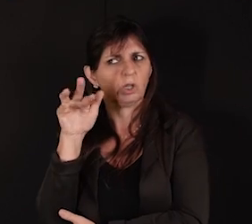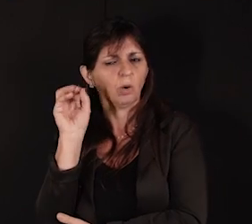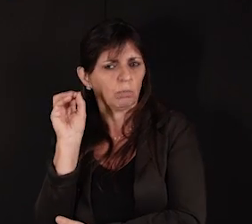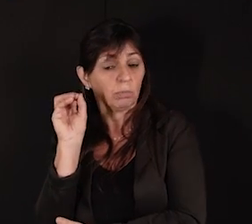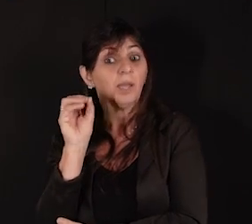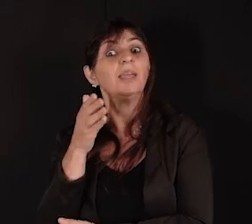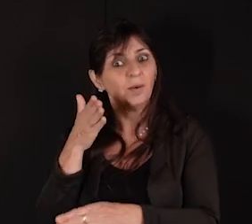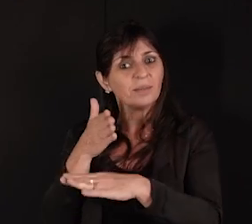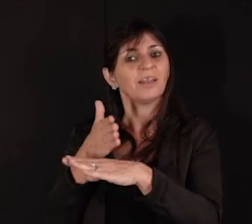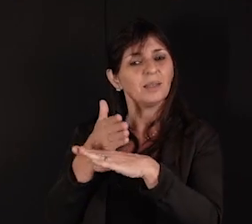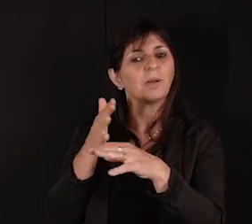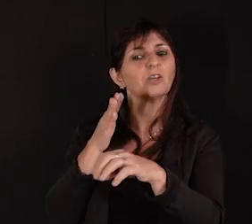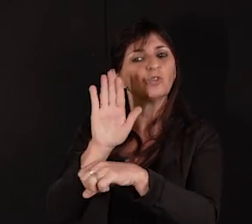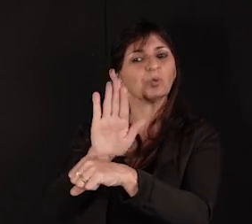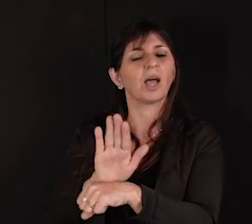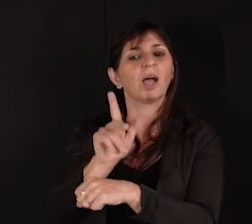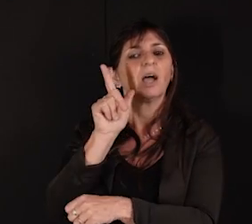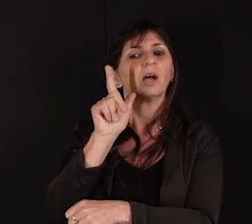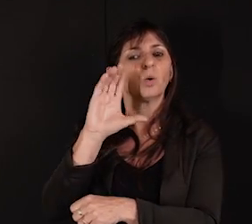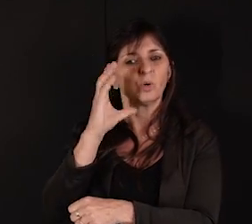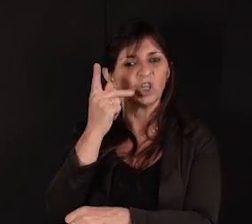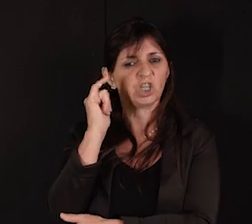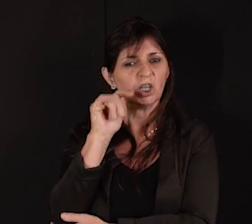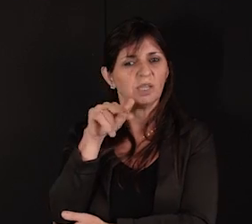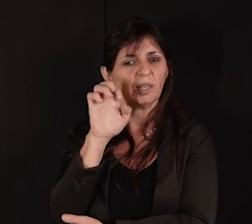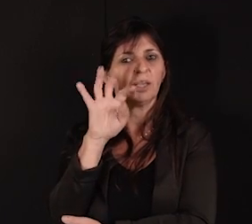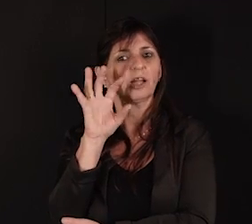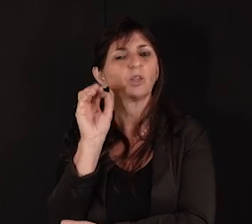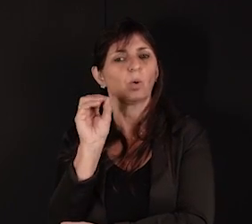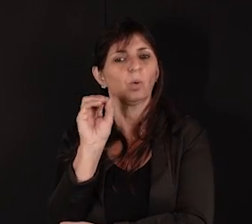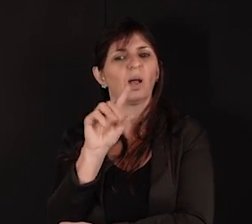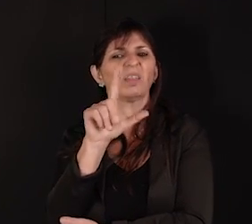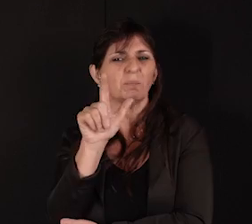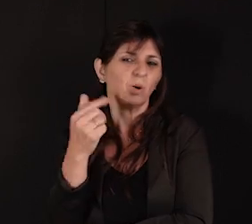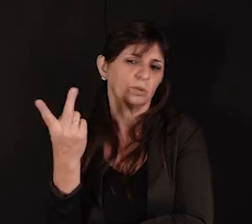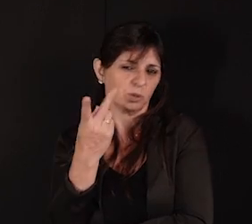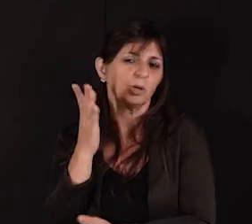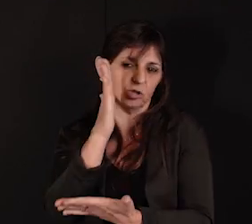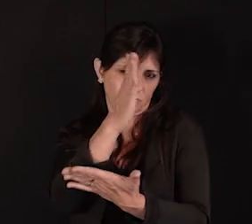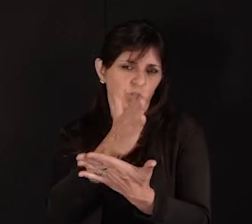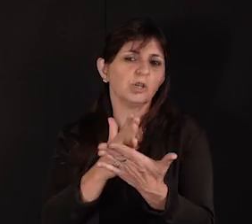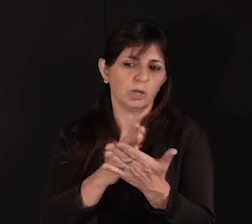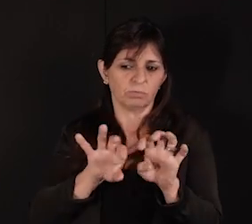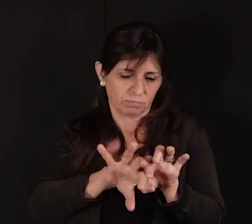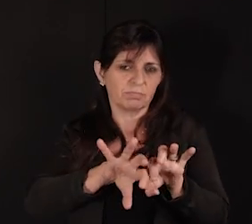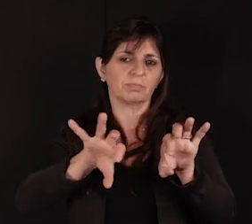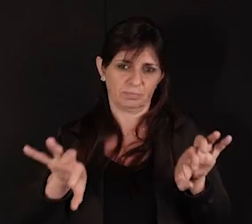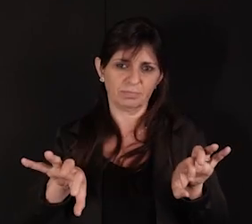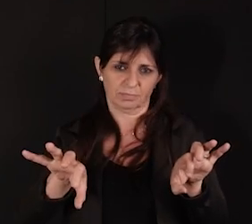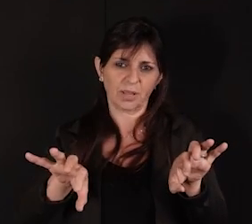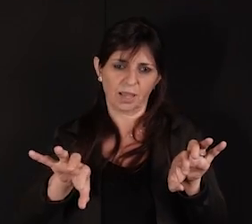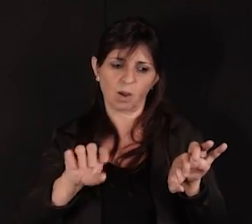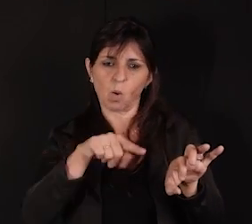para ajudar o Chiquito. Daí, mais tarde, eles dividiram o conjunto, né? Daí o Chiquito formou o